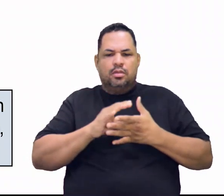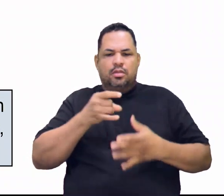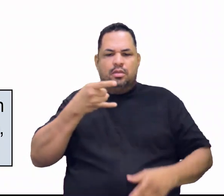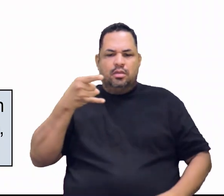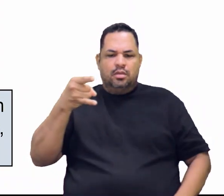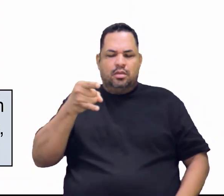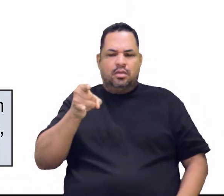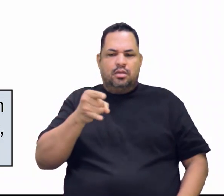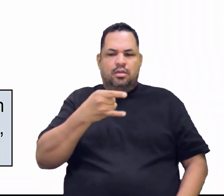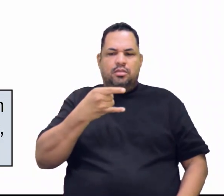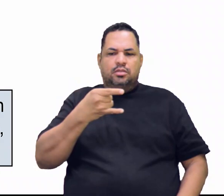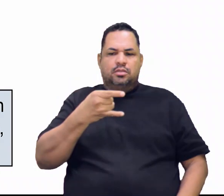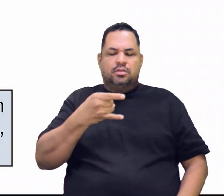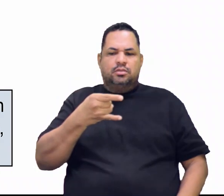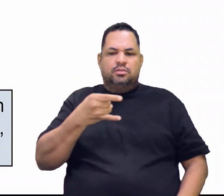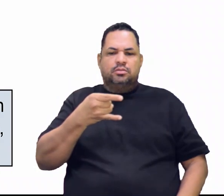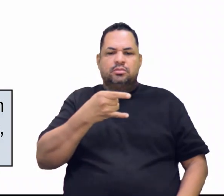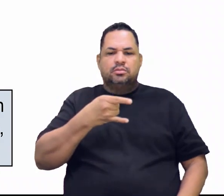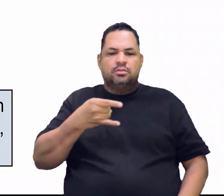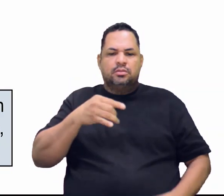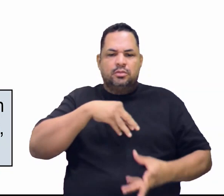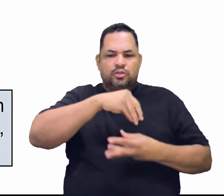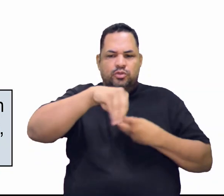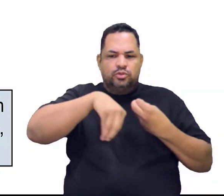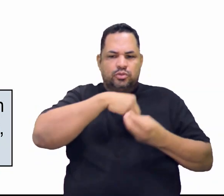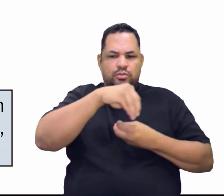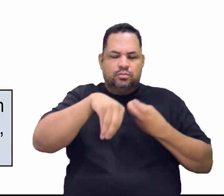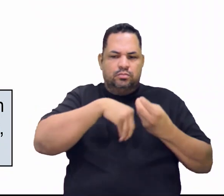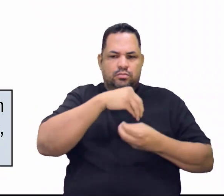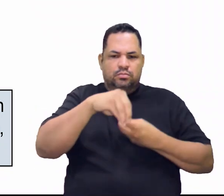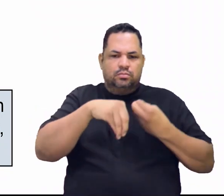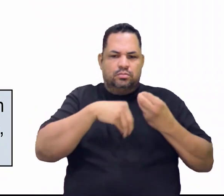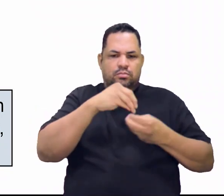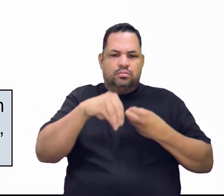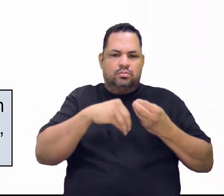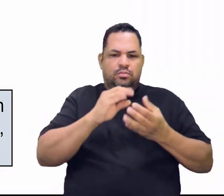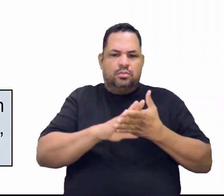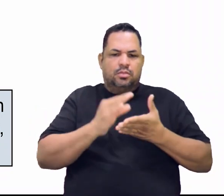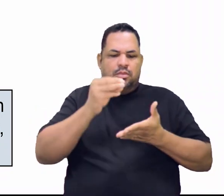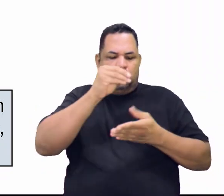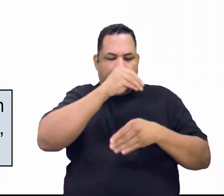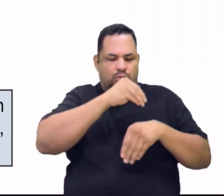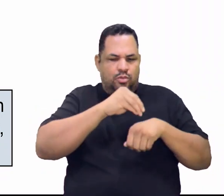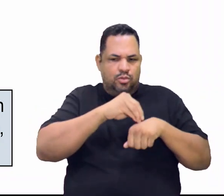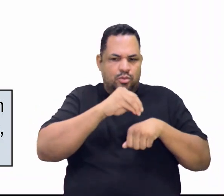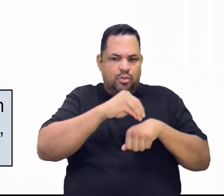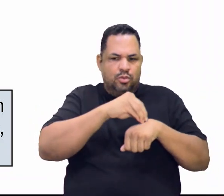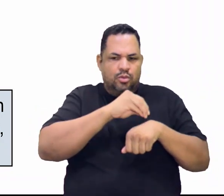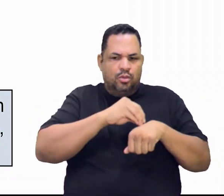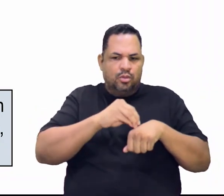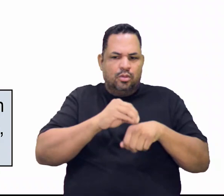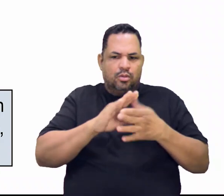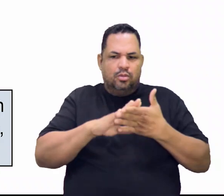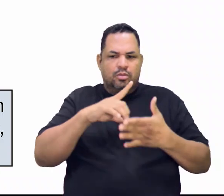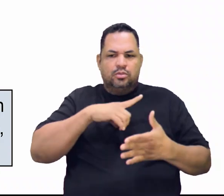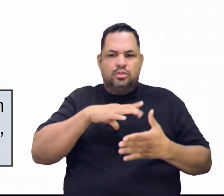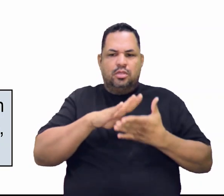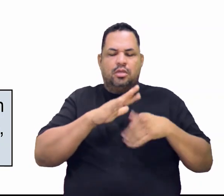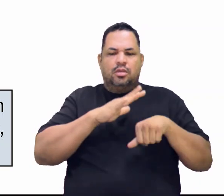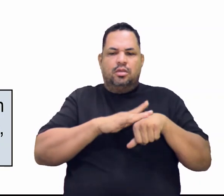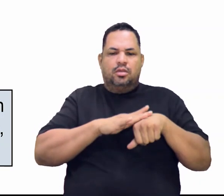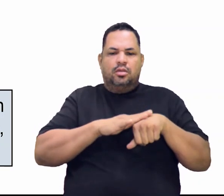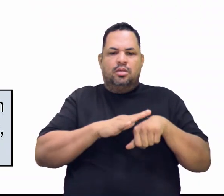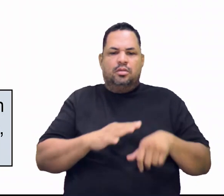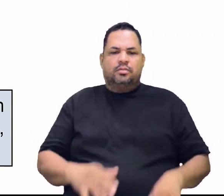cachaça. Fazia aquela gororoba e colocava no local que estava sendo afetado. Tá bom?